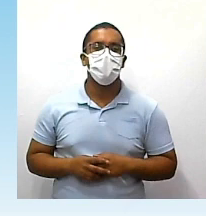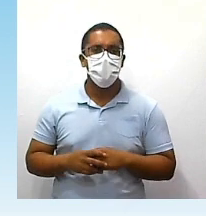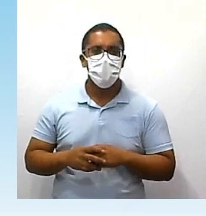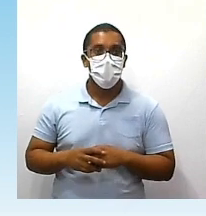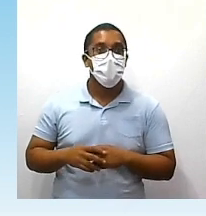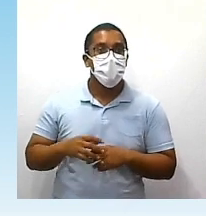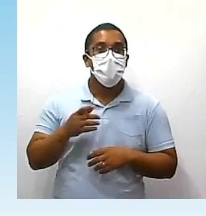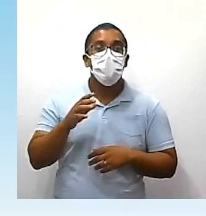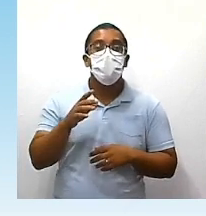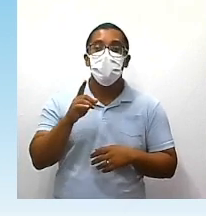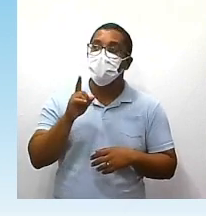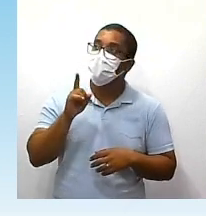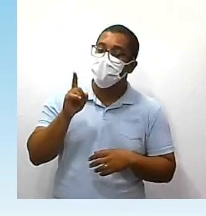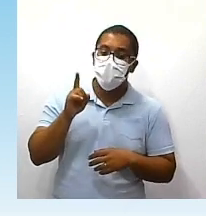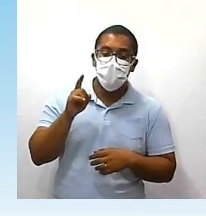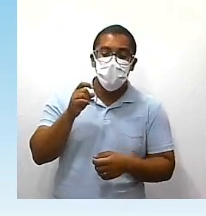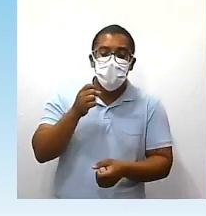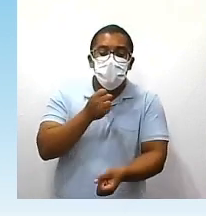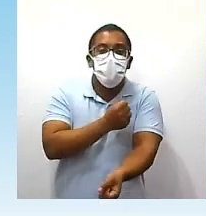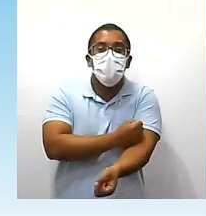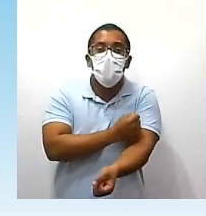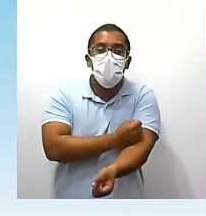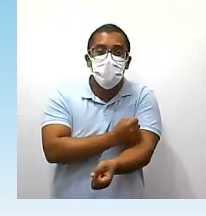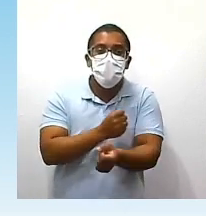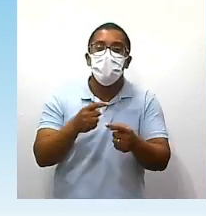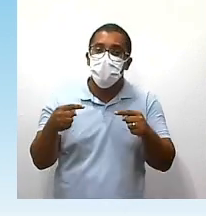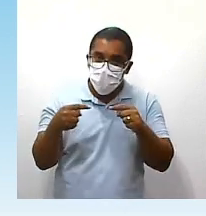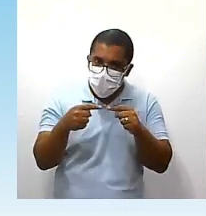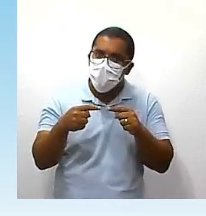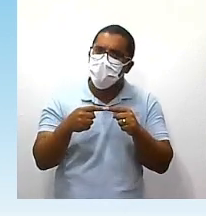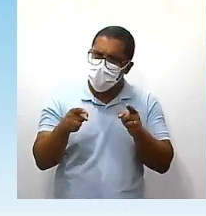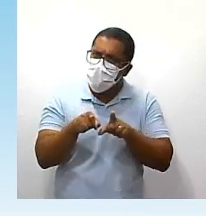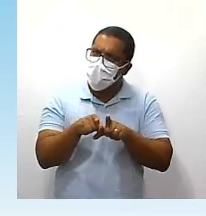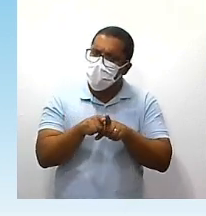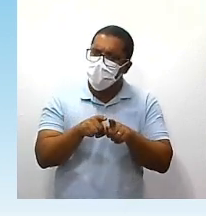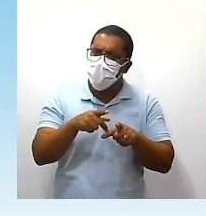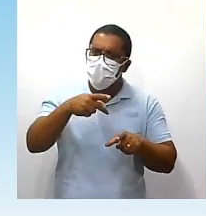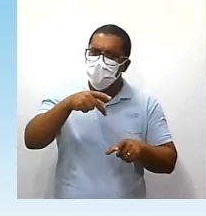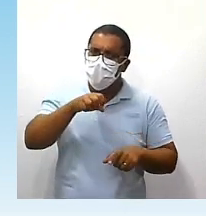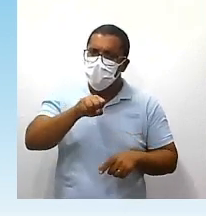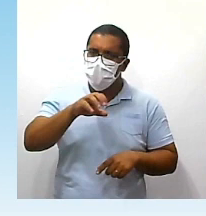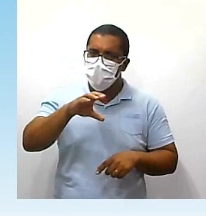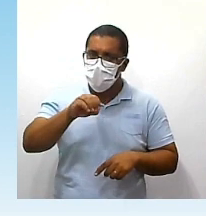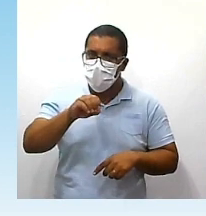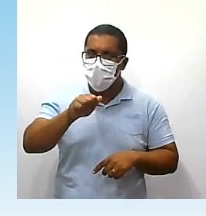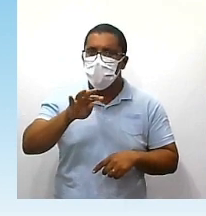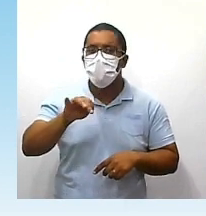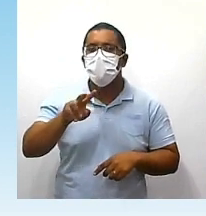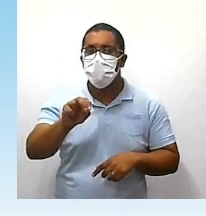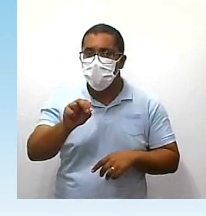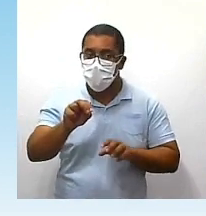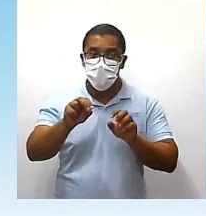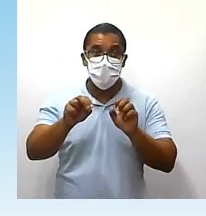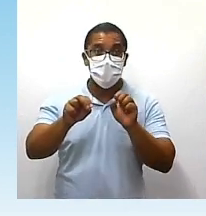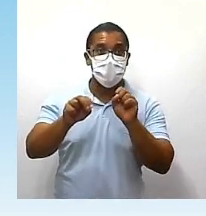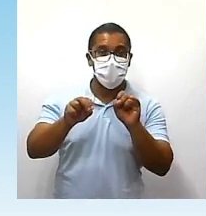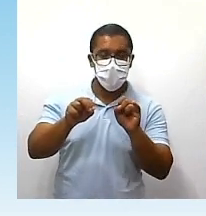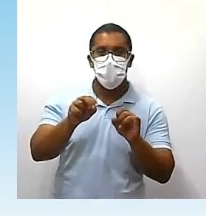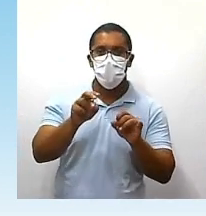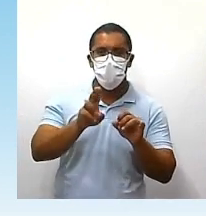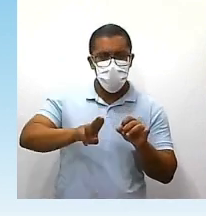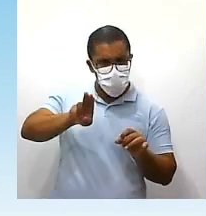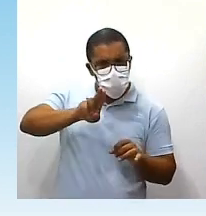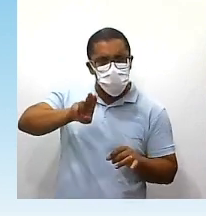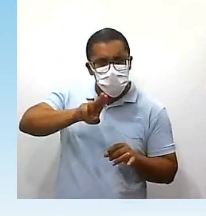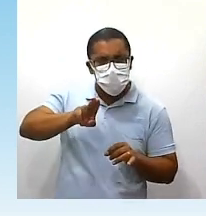parte também das substâncias psicoativas e a sua utilização pode trazer aí efeitos